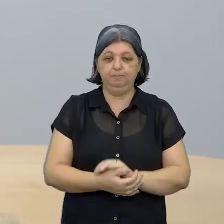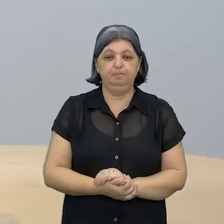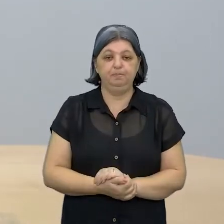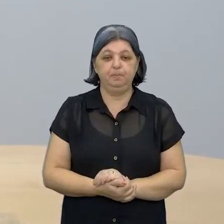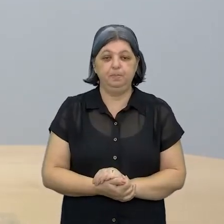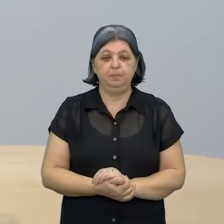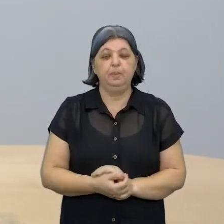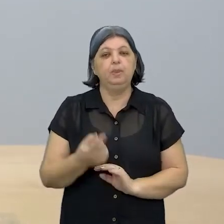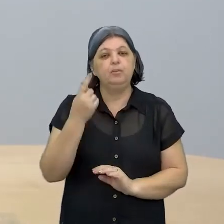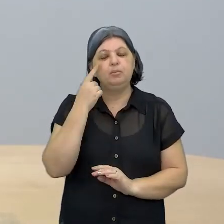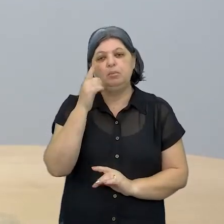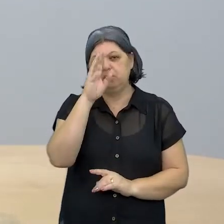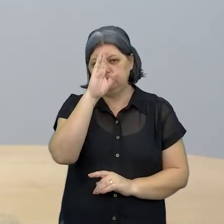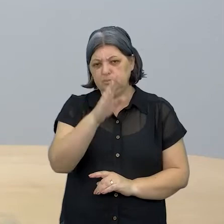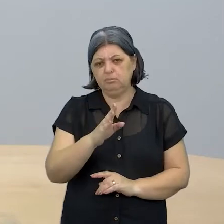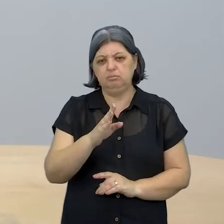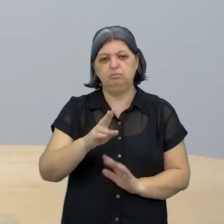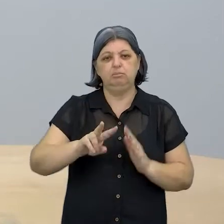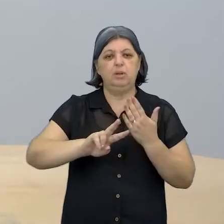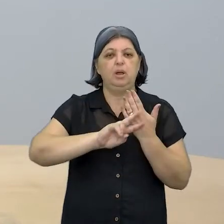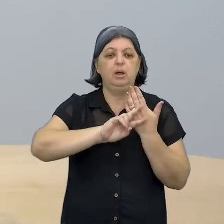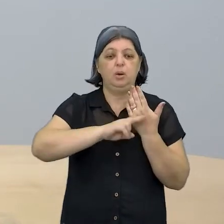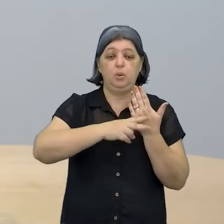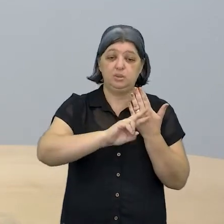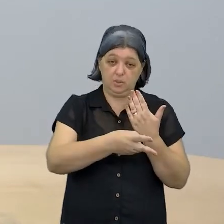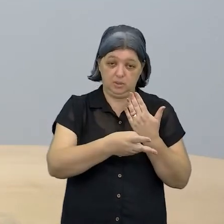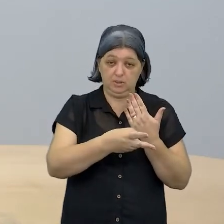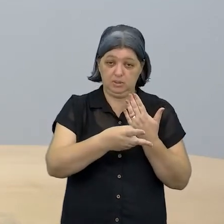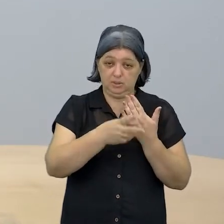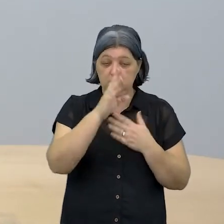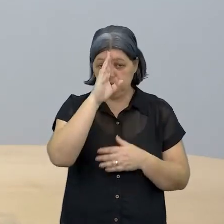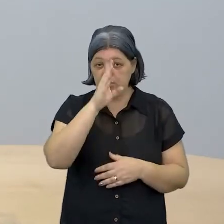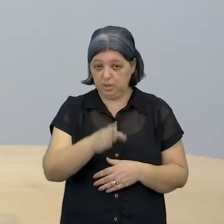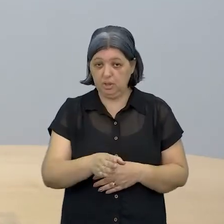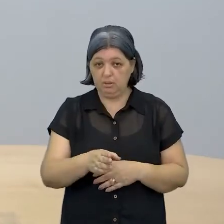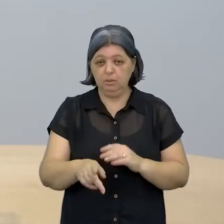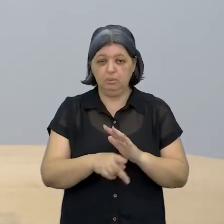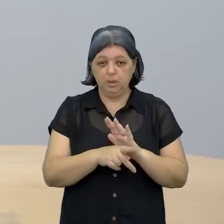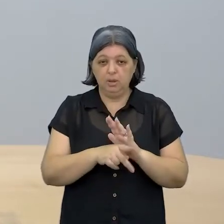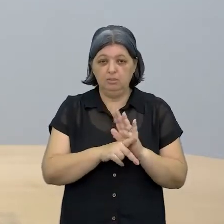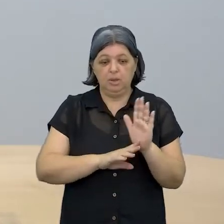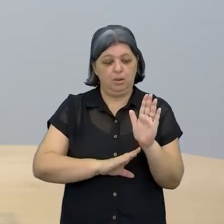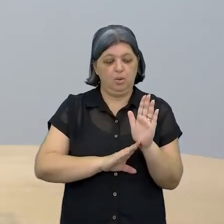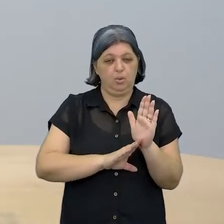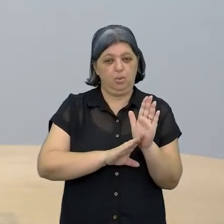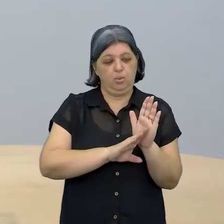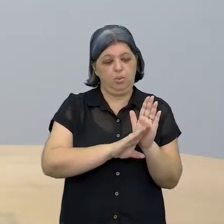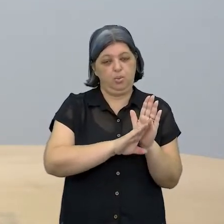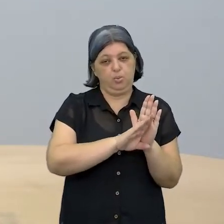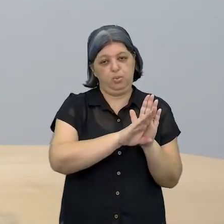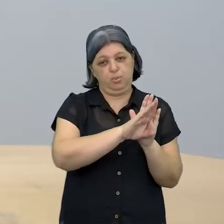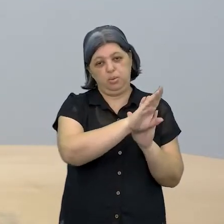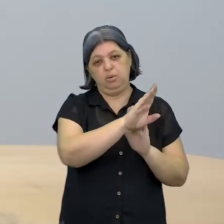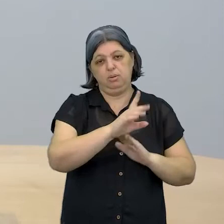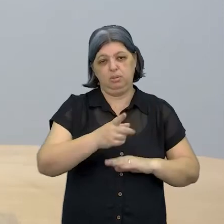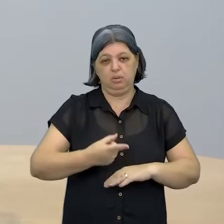fruto direto, como consequência direta desse crescimento acelerado que o capitalismo